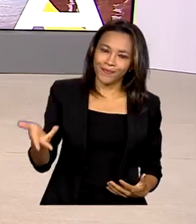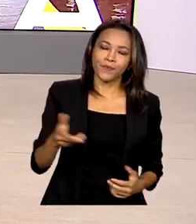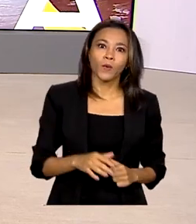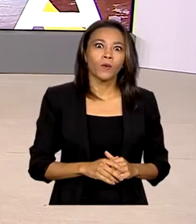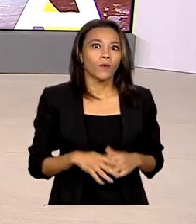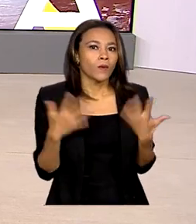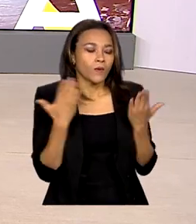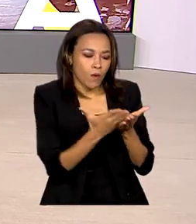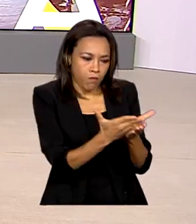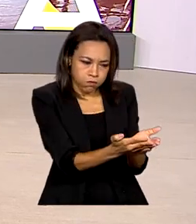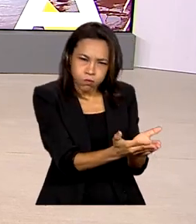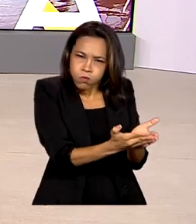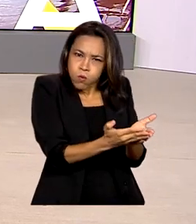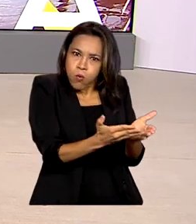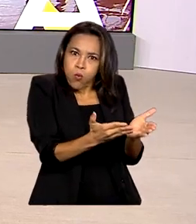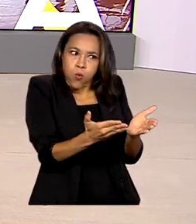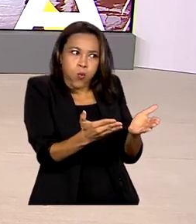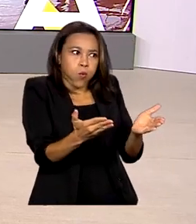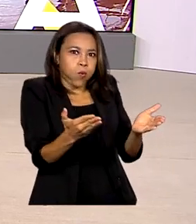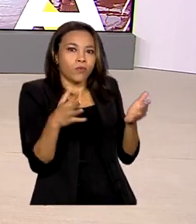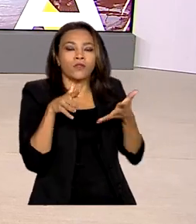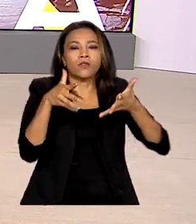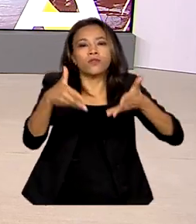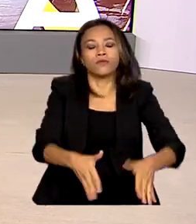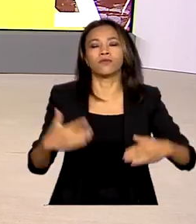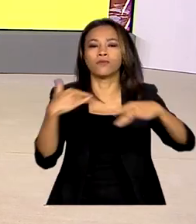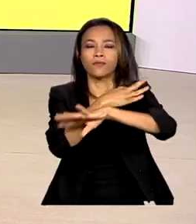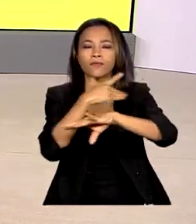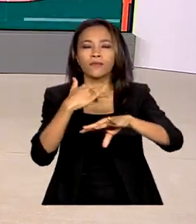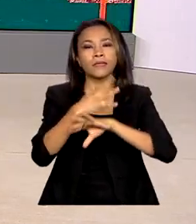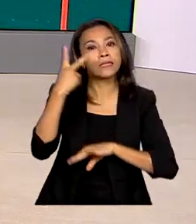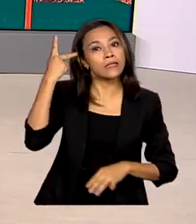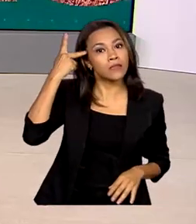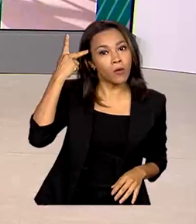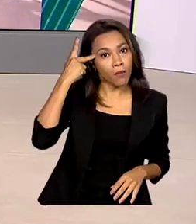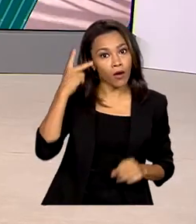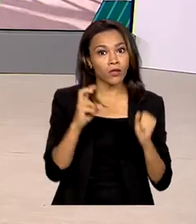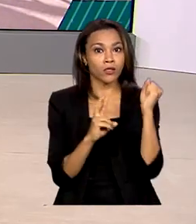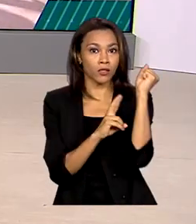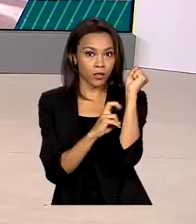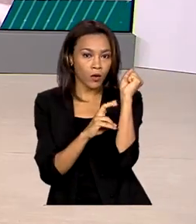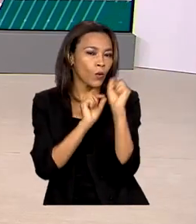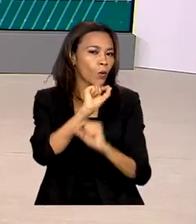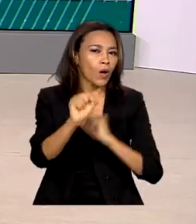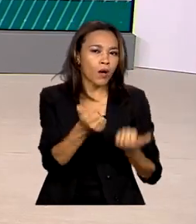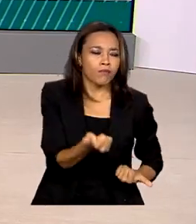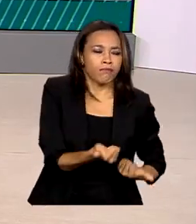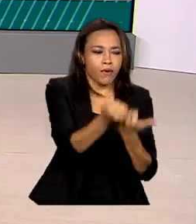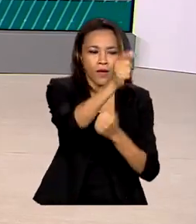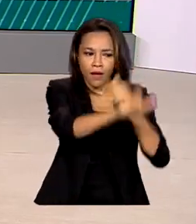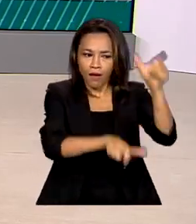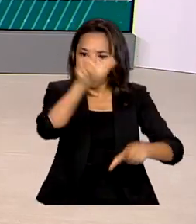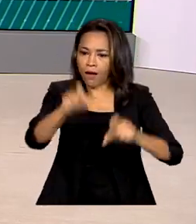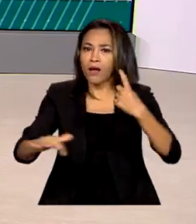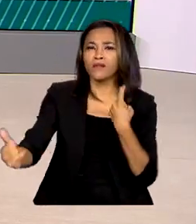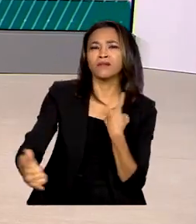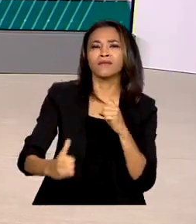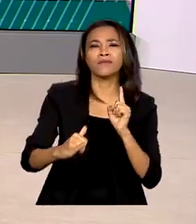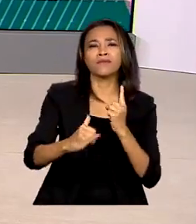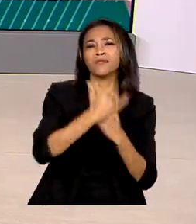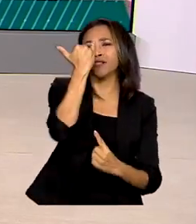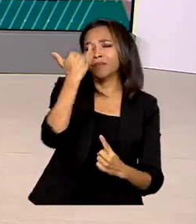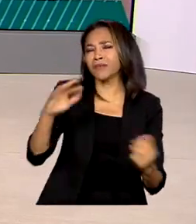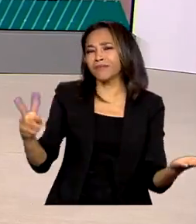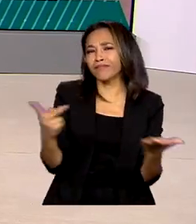maior navio da Marinha chegou a São Sebastião, em São Paulo, para reforçar o atendimento às vítimas do temporal que atingiu